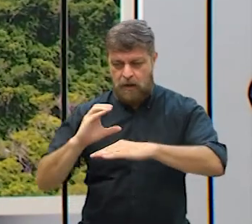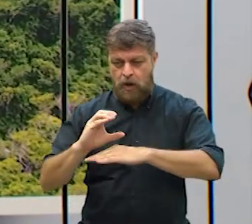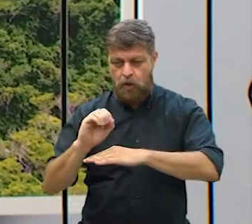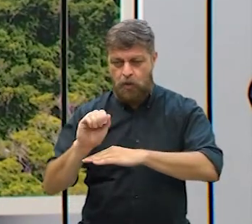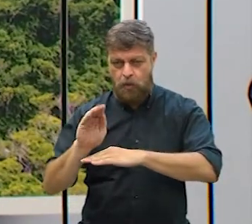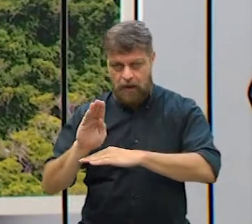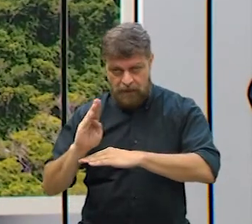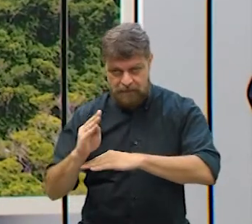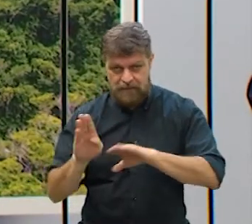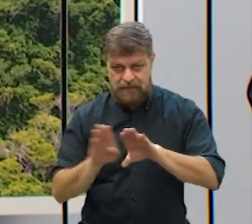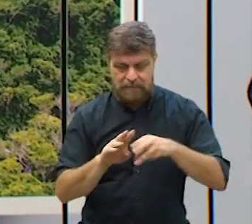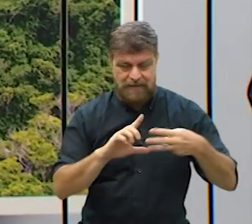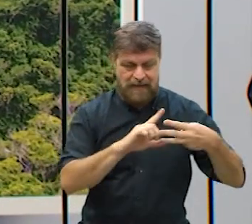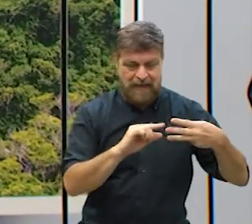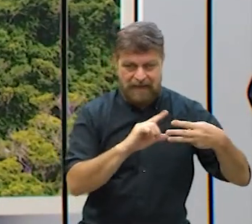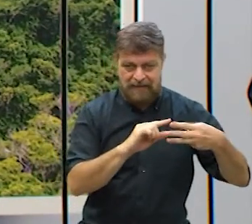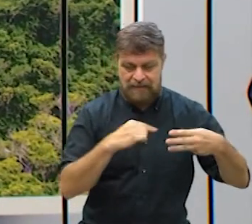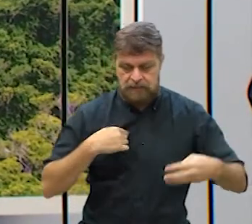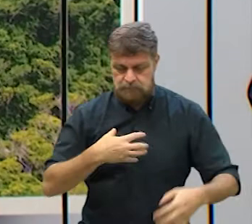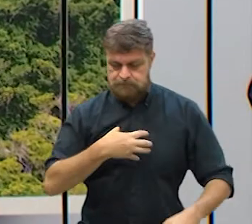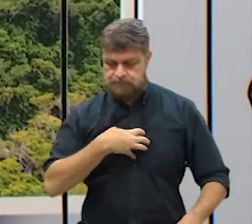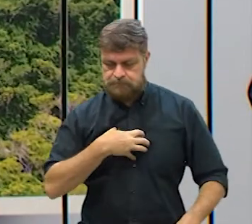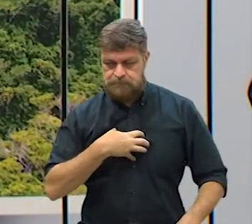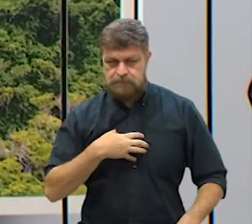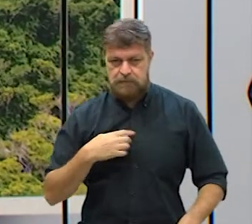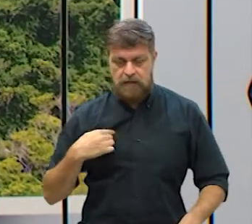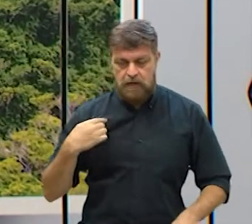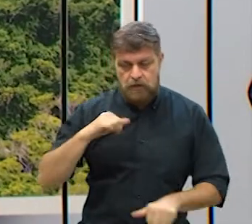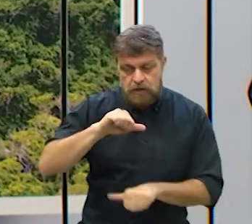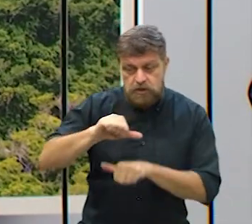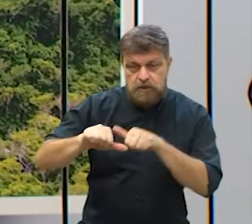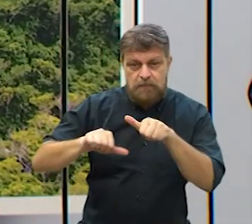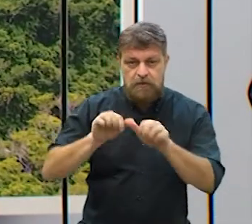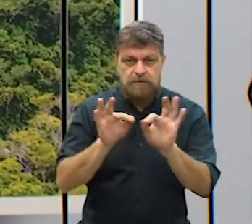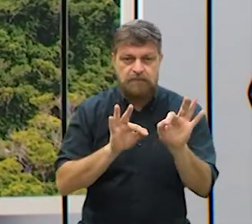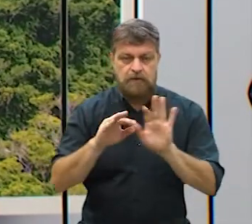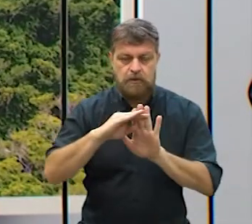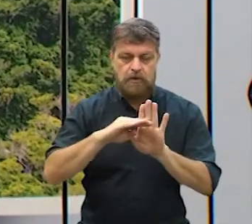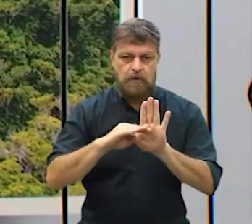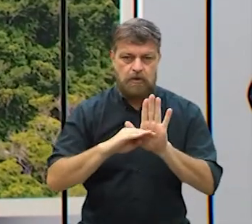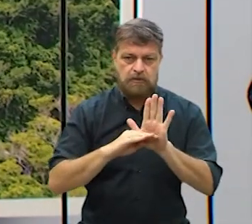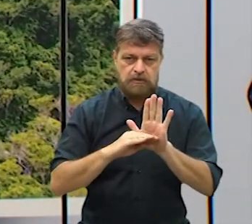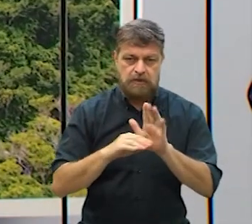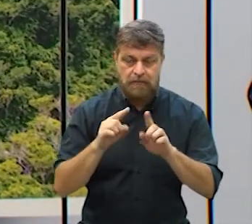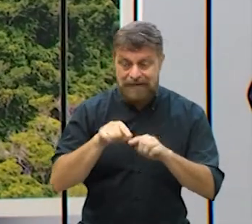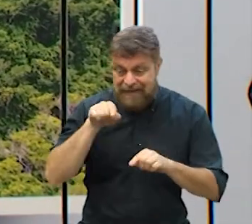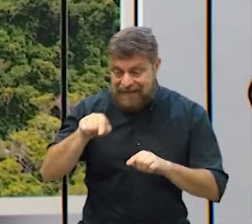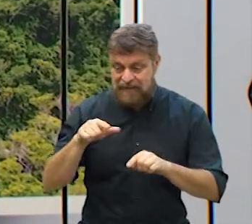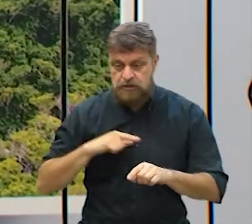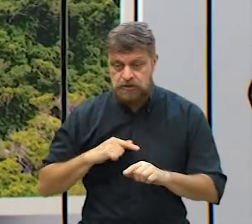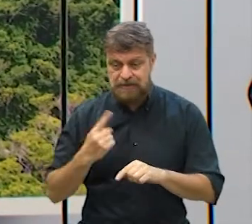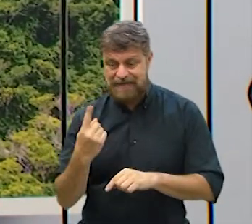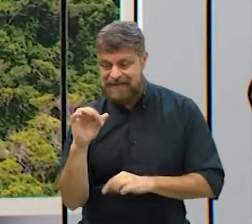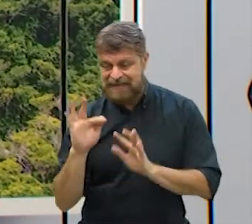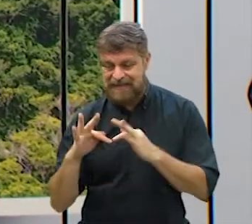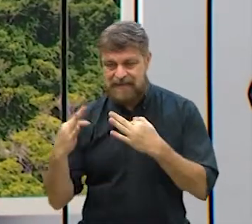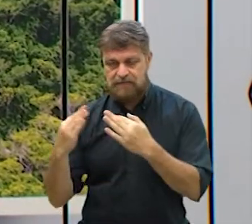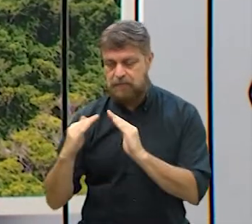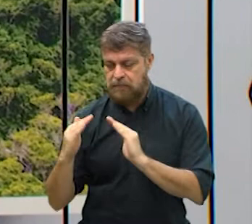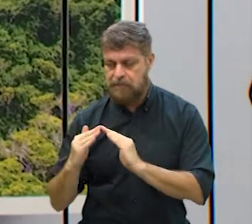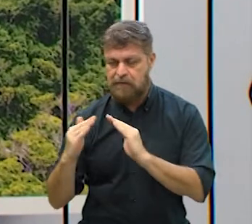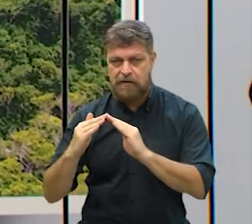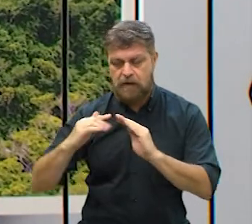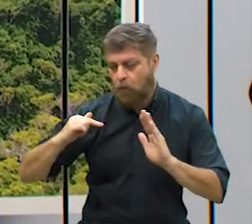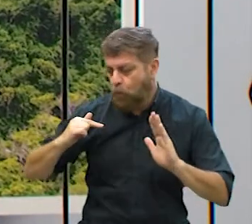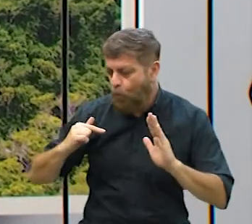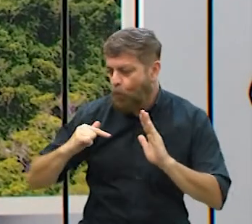da INDEC, modificar o projeto para não tirar 10 famílias. As 10 famílias perderiam a